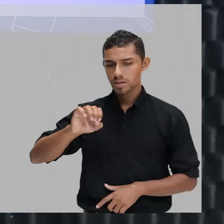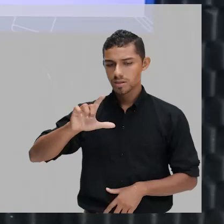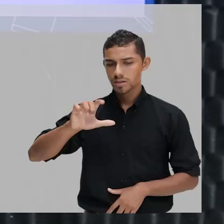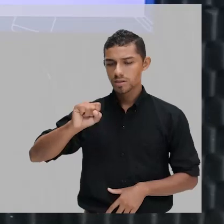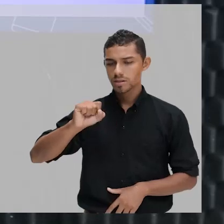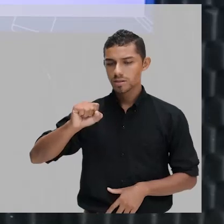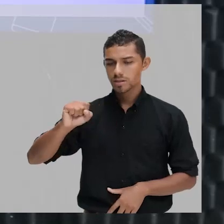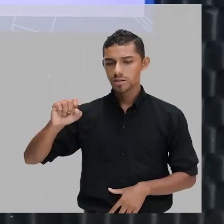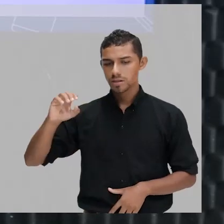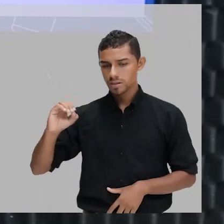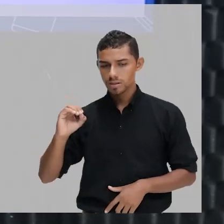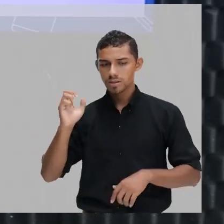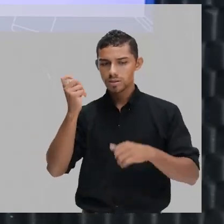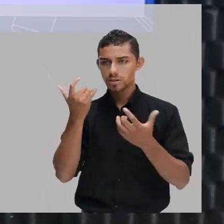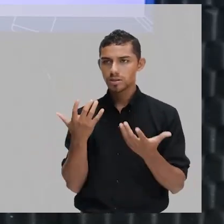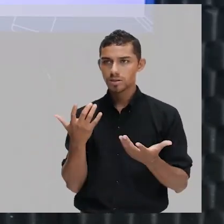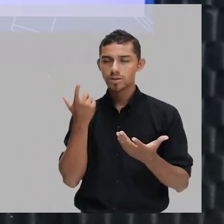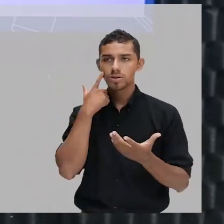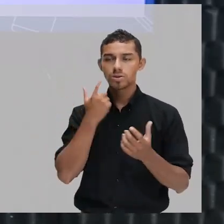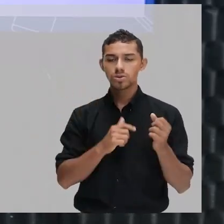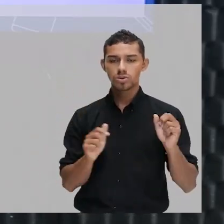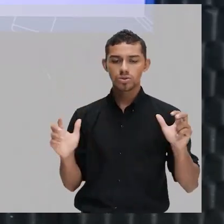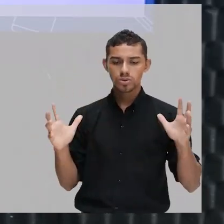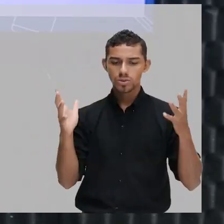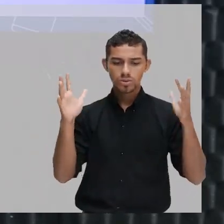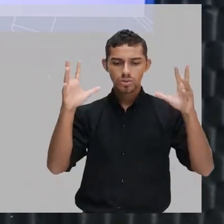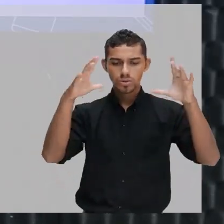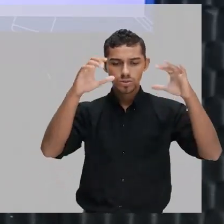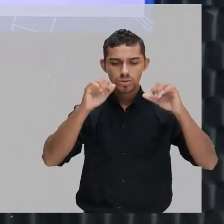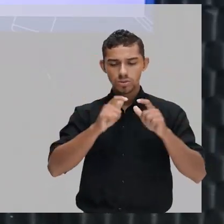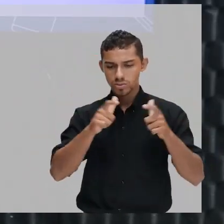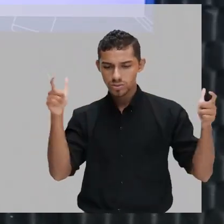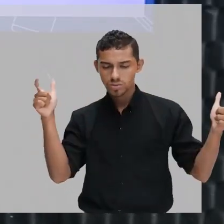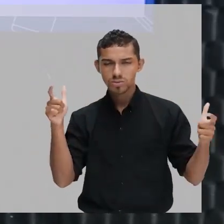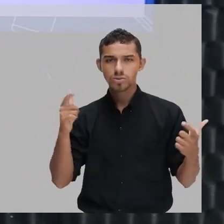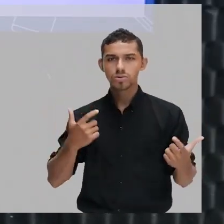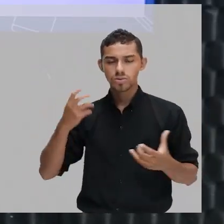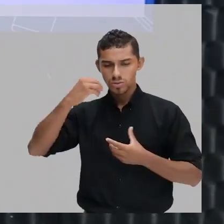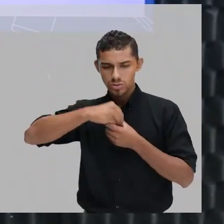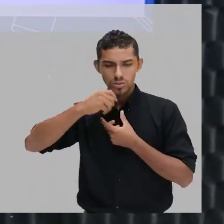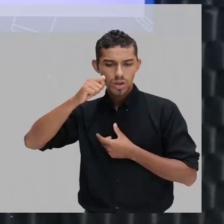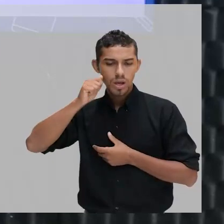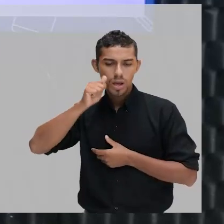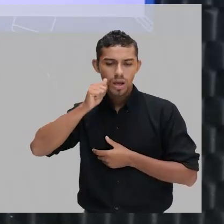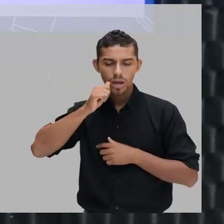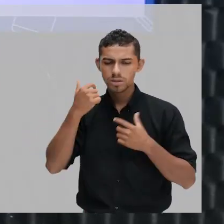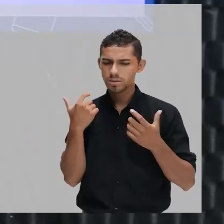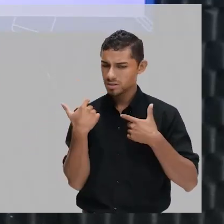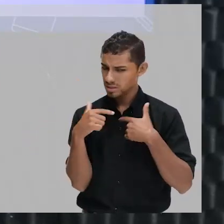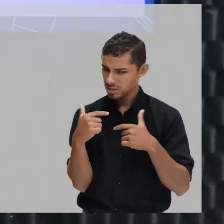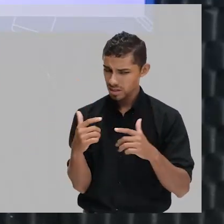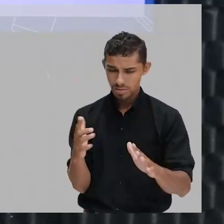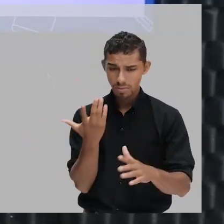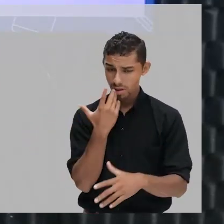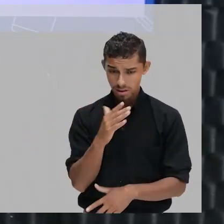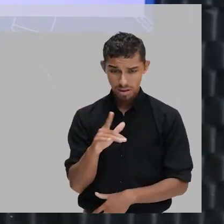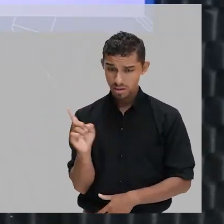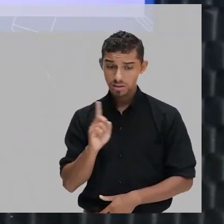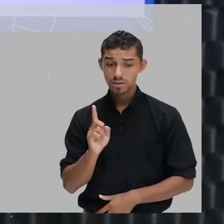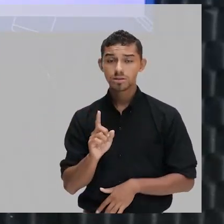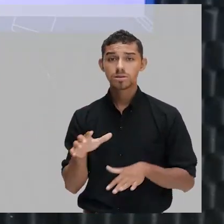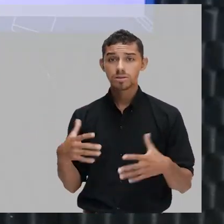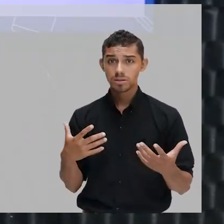Colosso, onde os bonecos ou eram manipulados, ou eram de luva, ou eram gigantescos com atores dentro. Então você vê que o trabalho não é tão infantil quanto se